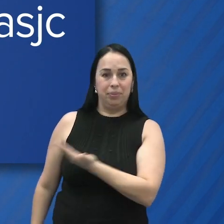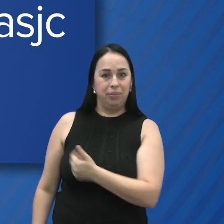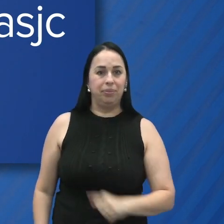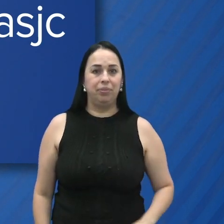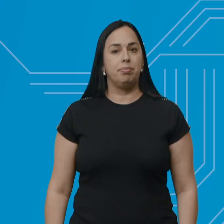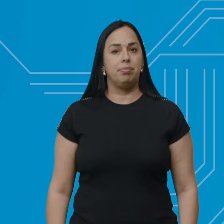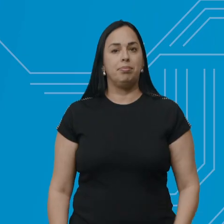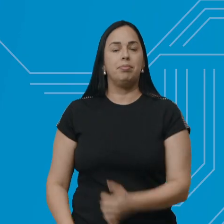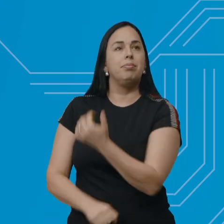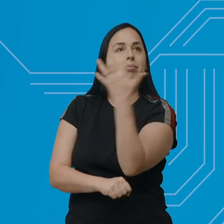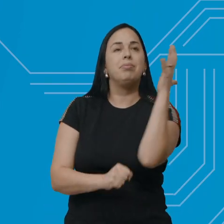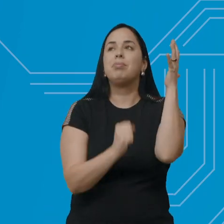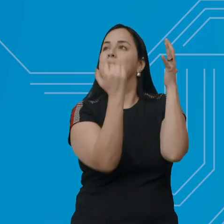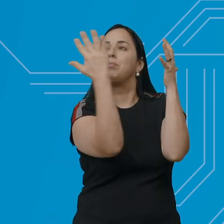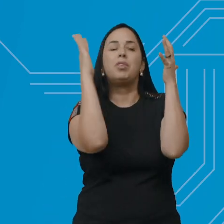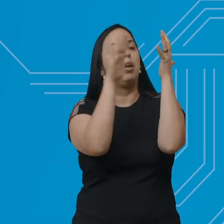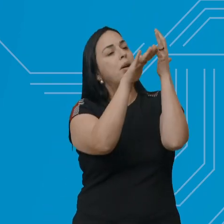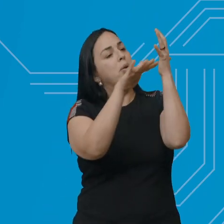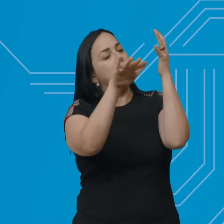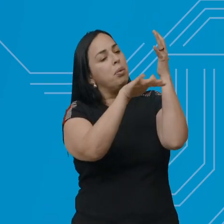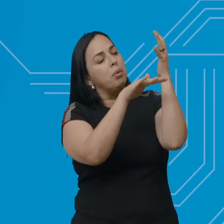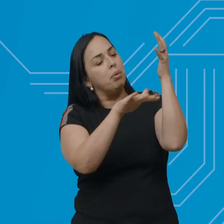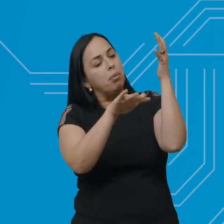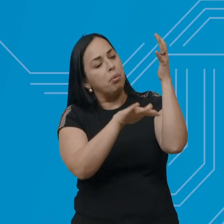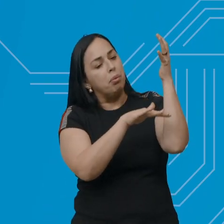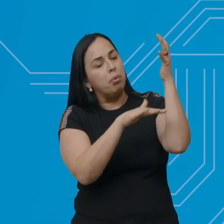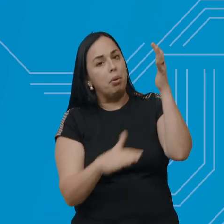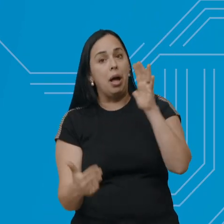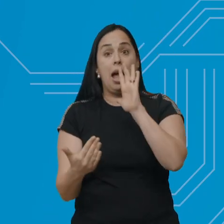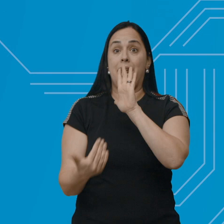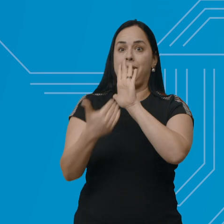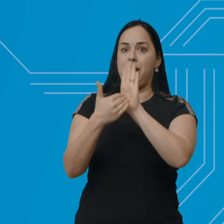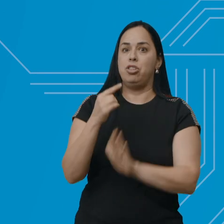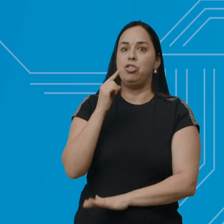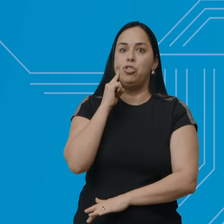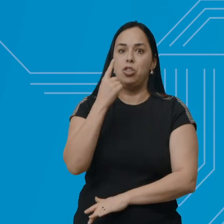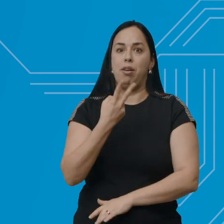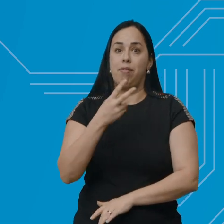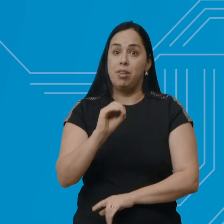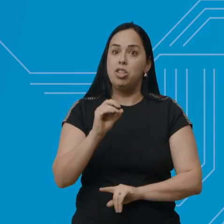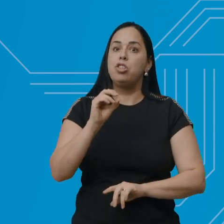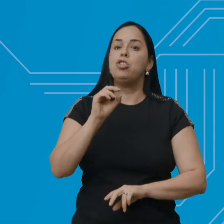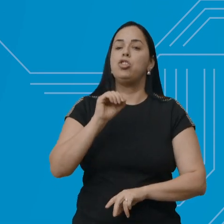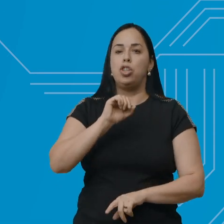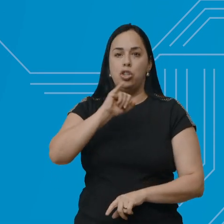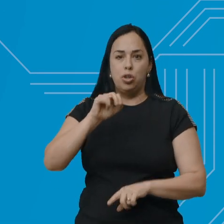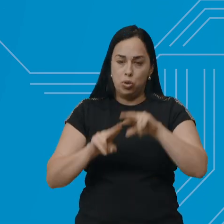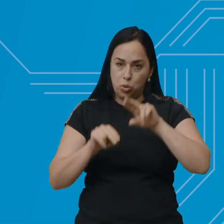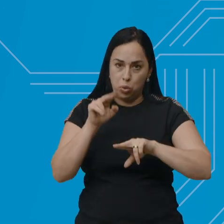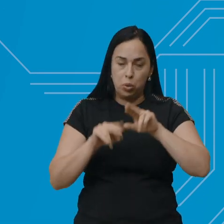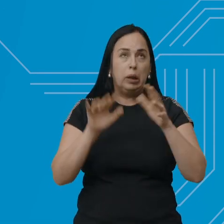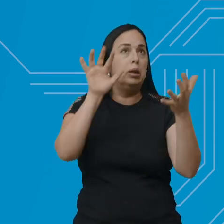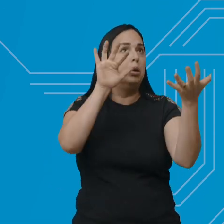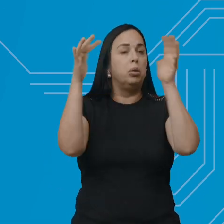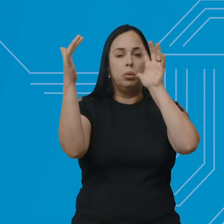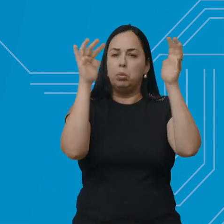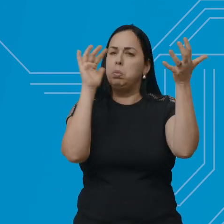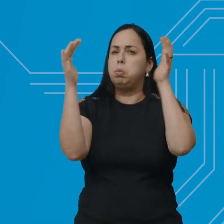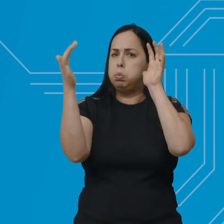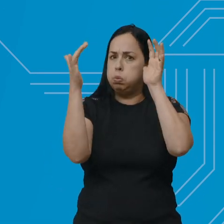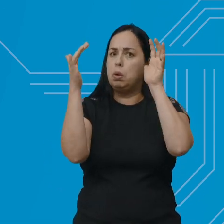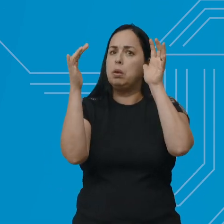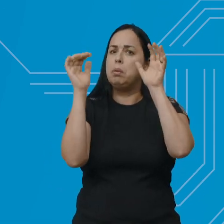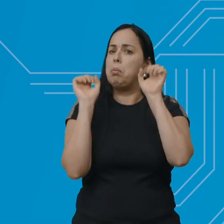no YouTube. O outono começou nesta quinta-feira e se estende até o dia 20 de junho. Com a mudança no tempo causada